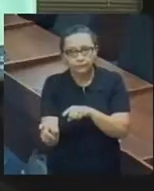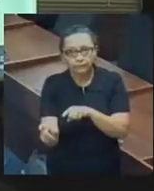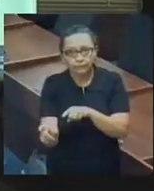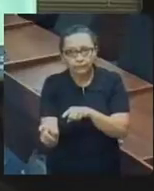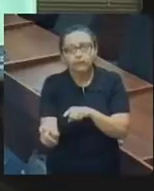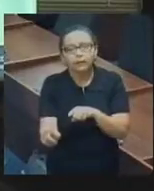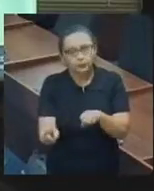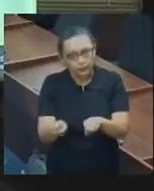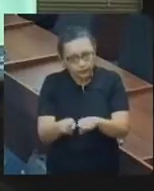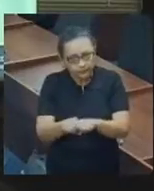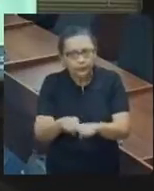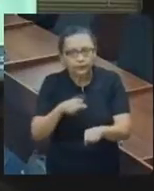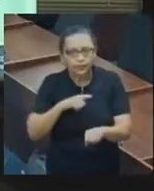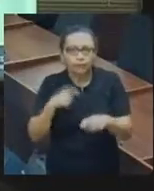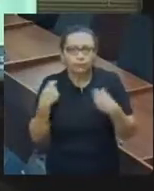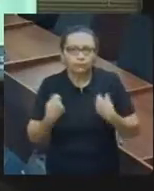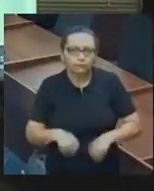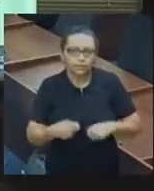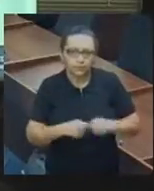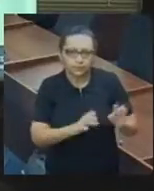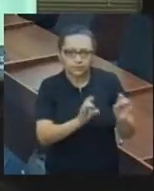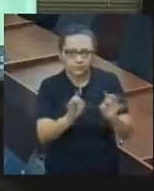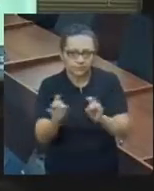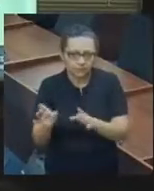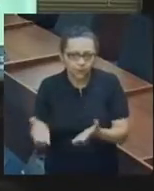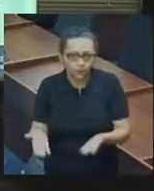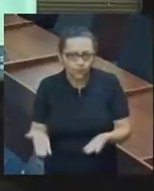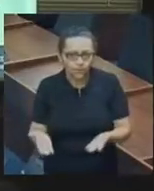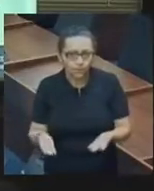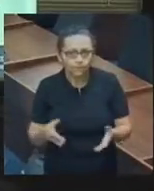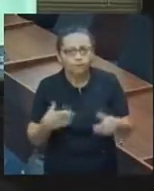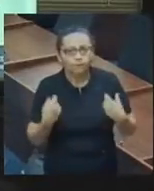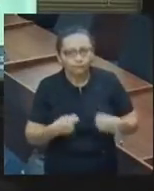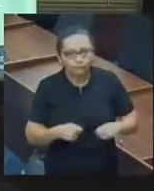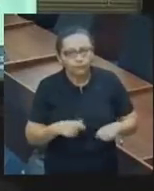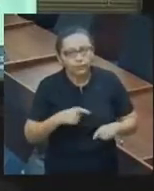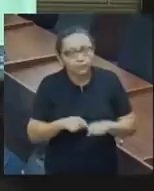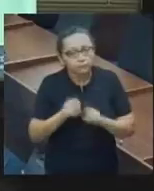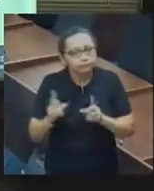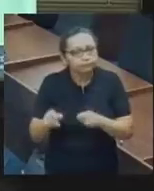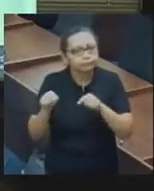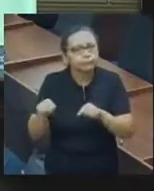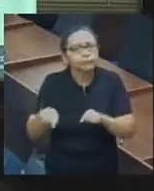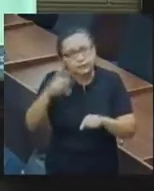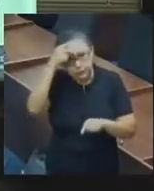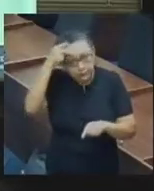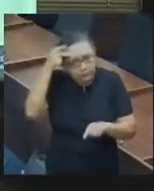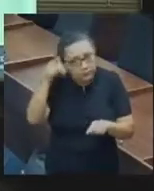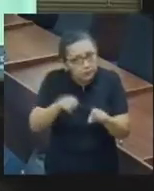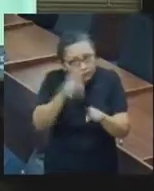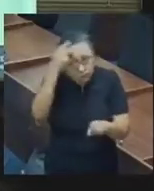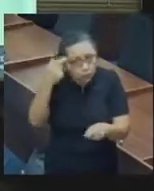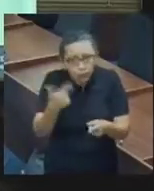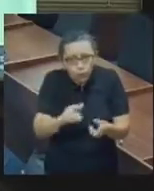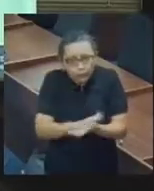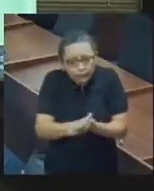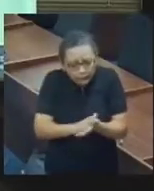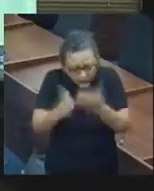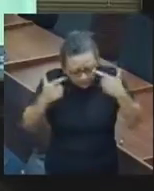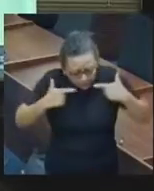tem também uma necessidade especial na em que é necessário observar e também para pessoas que não têm nenhuma limitação